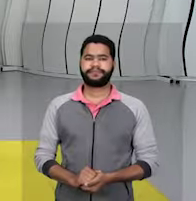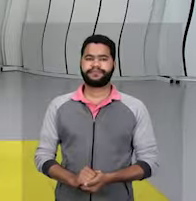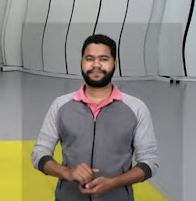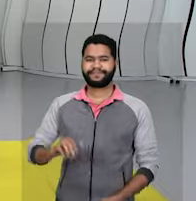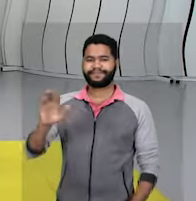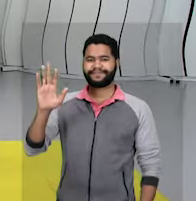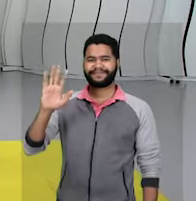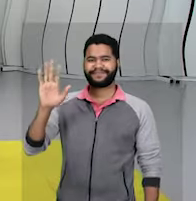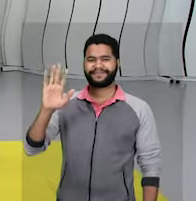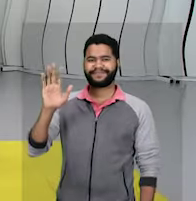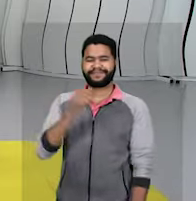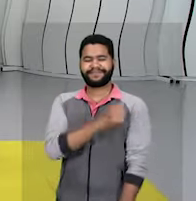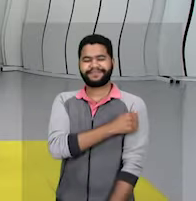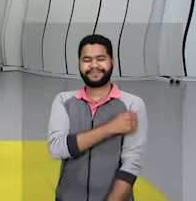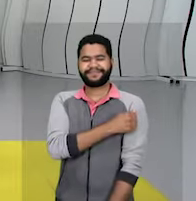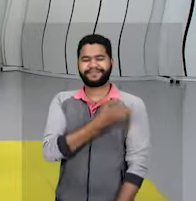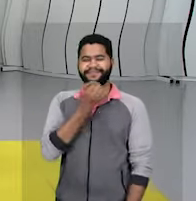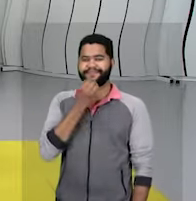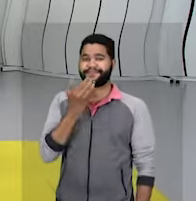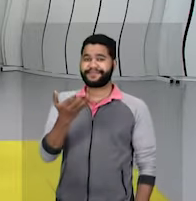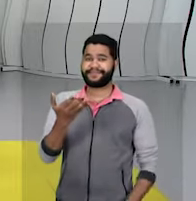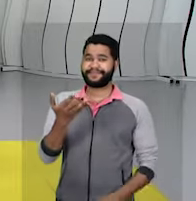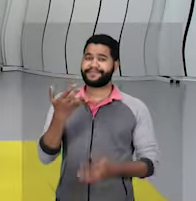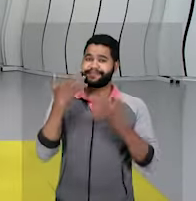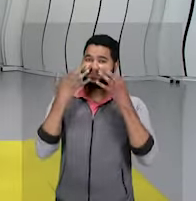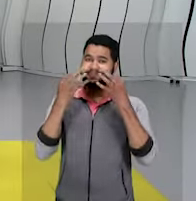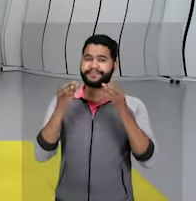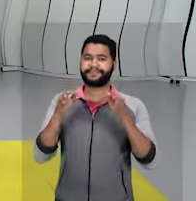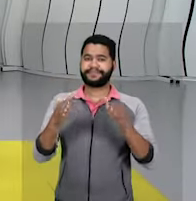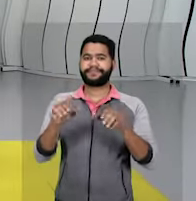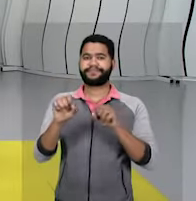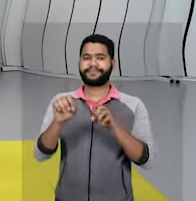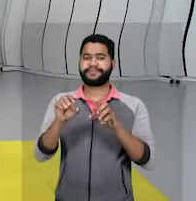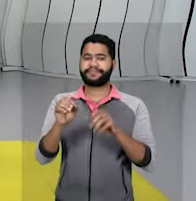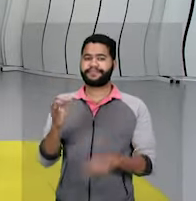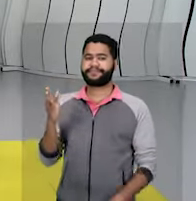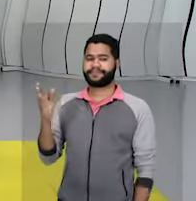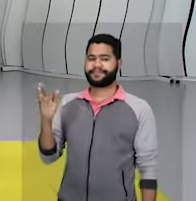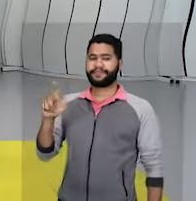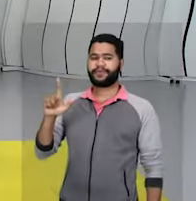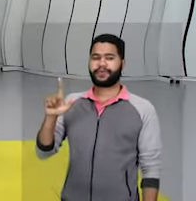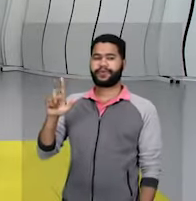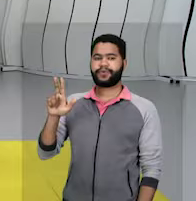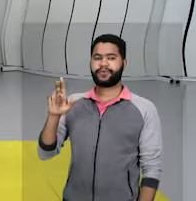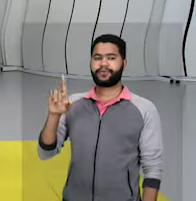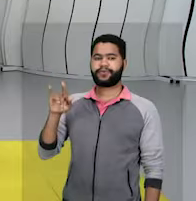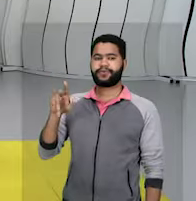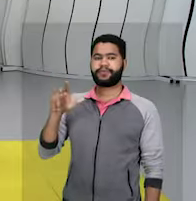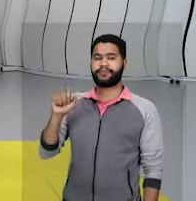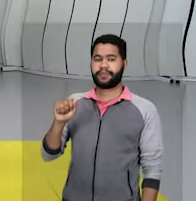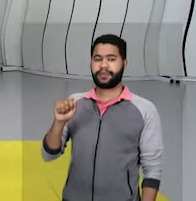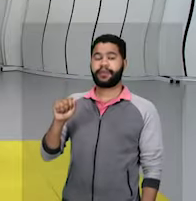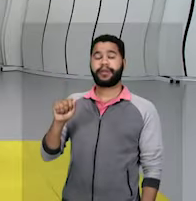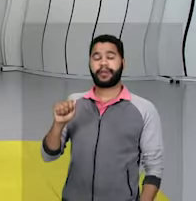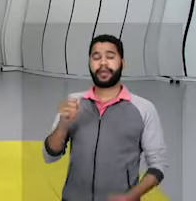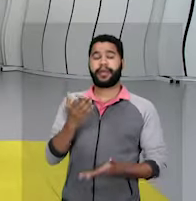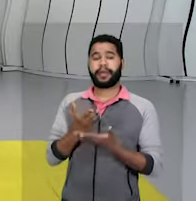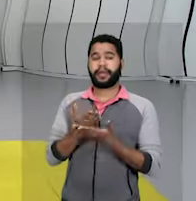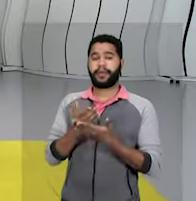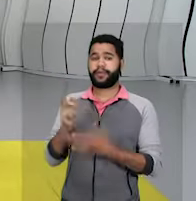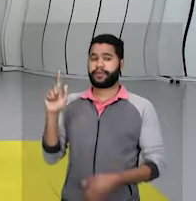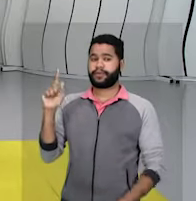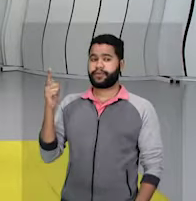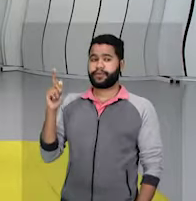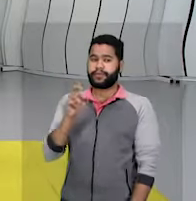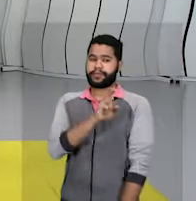Olá Luna Seja bem vindo ao se liga na educação meu nome é Ludmila Lima essa é uma aula de geografia do